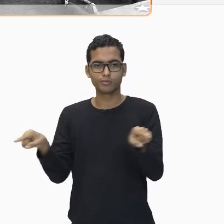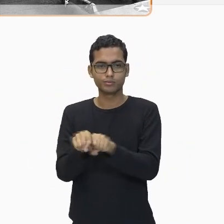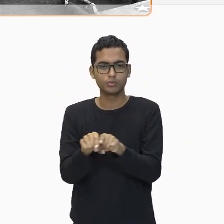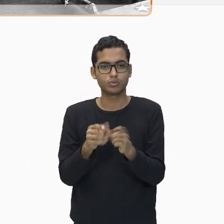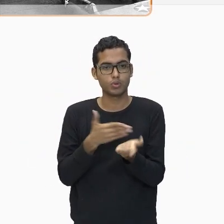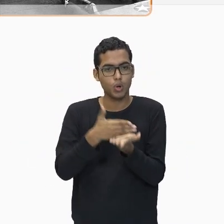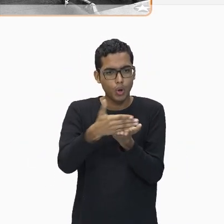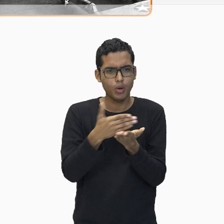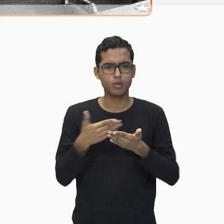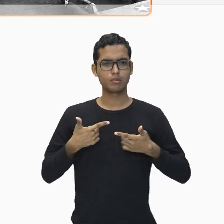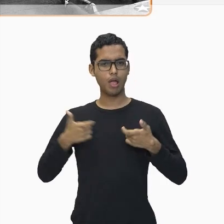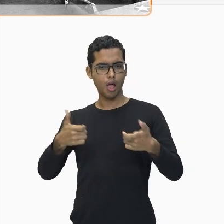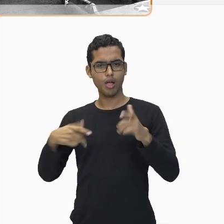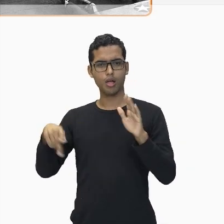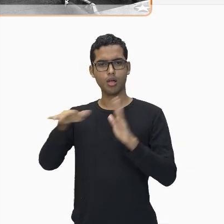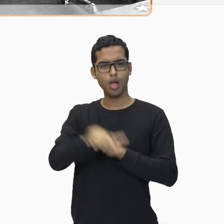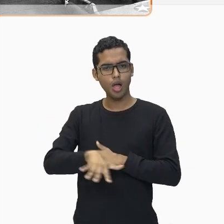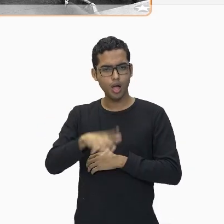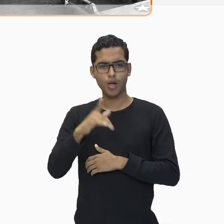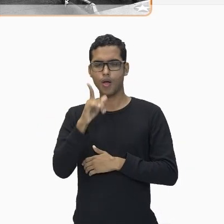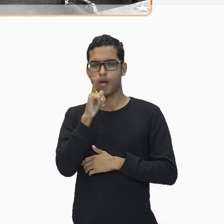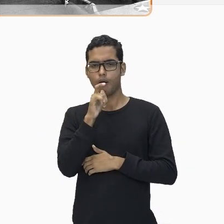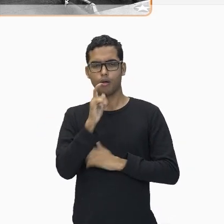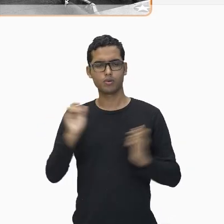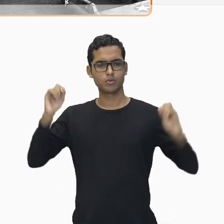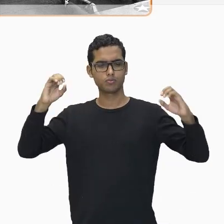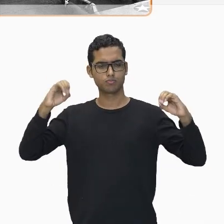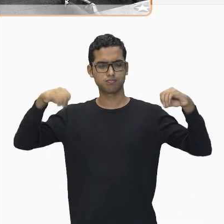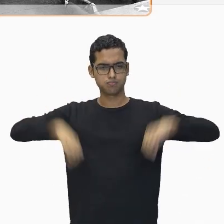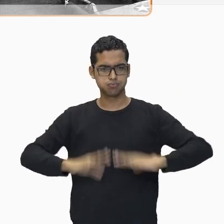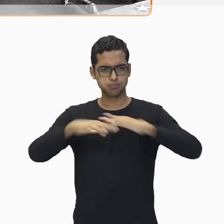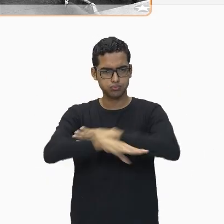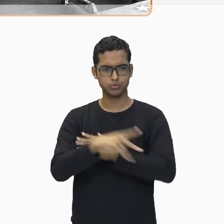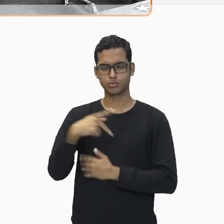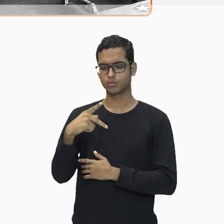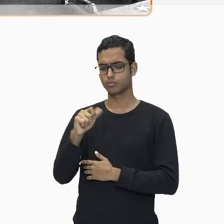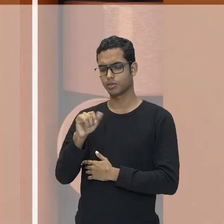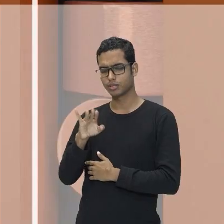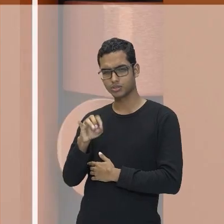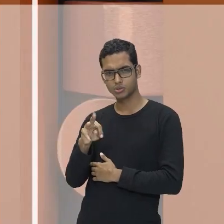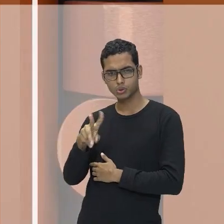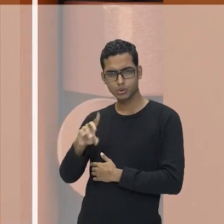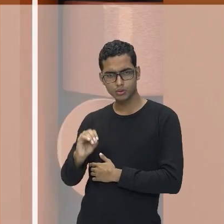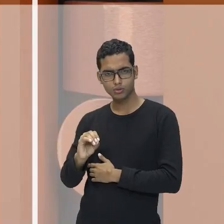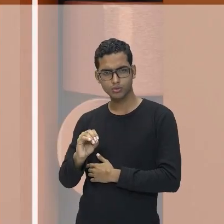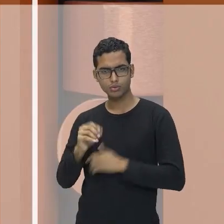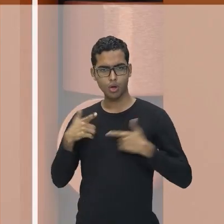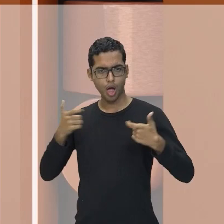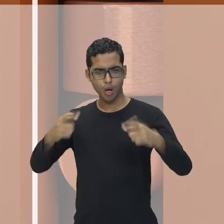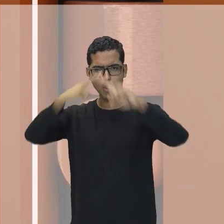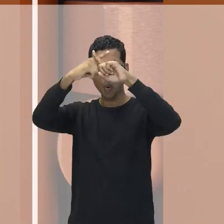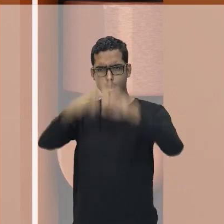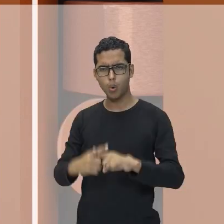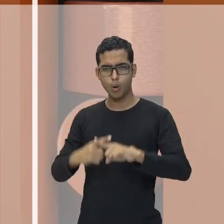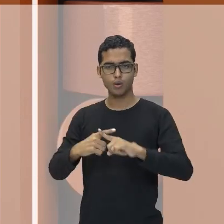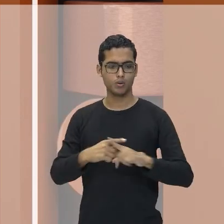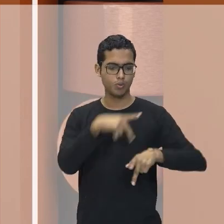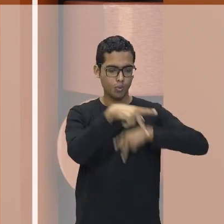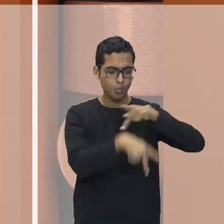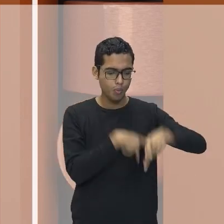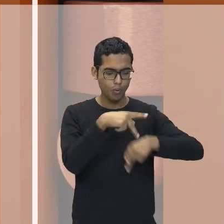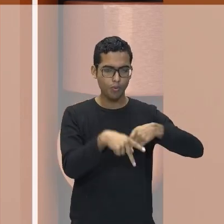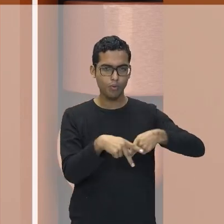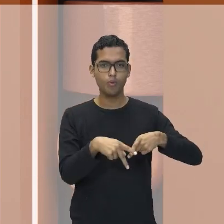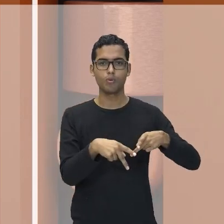Pacífico. Galera, a Guerra no Pacífico, travada entre americanos e japoneses, ela foi bastante importante